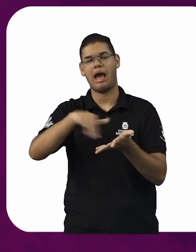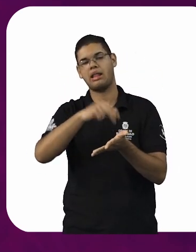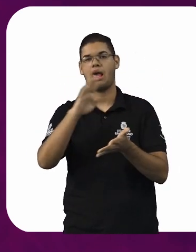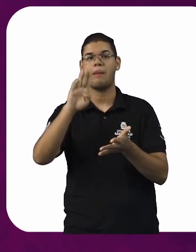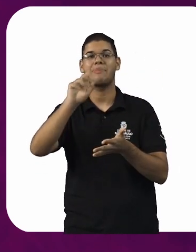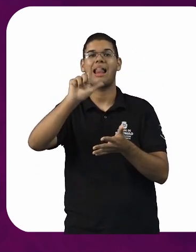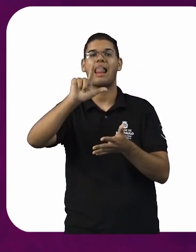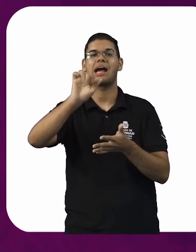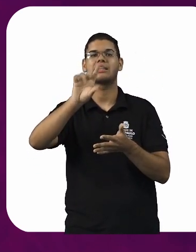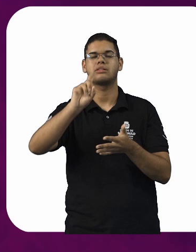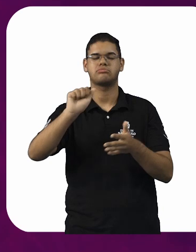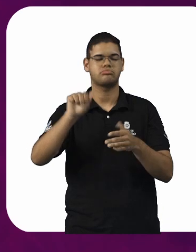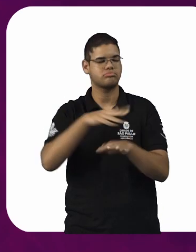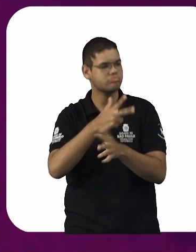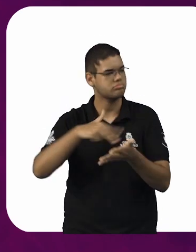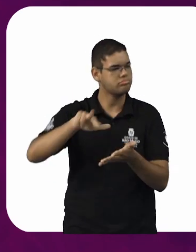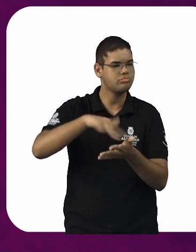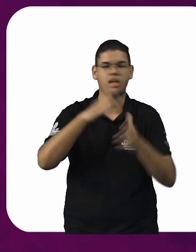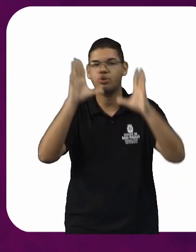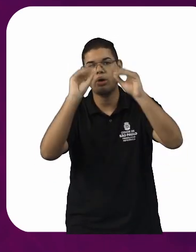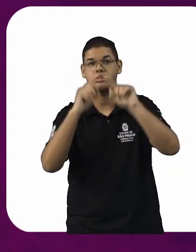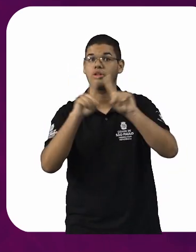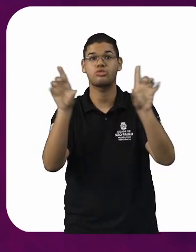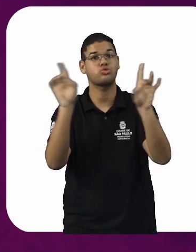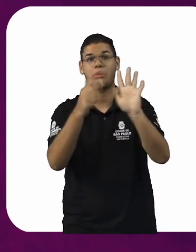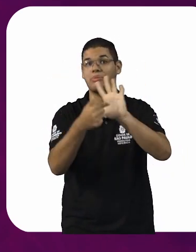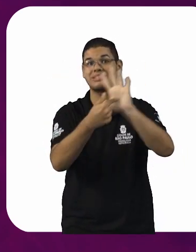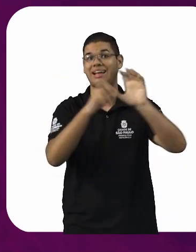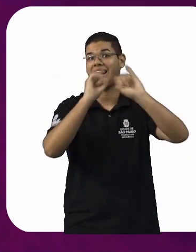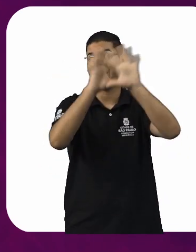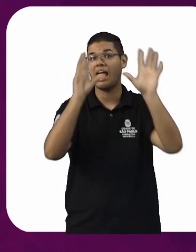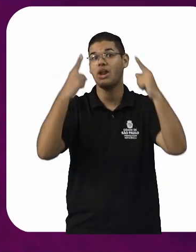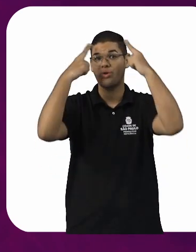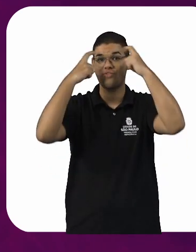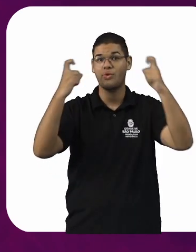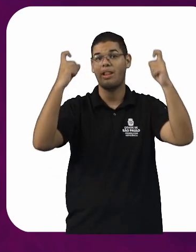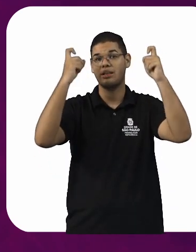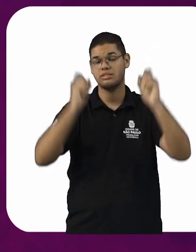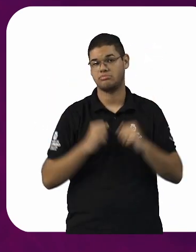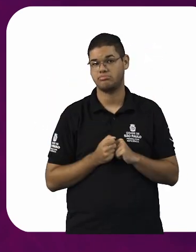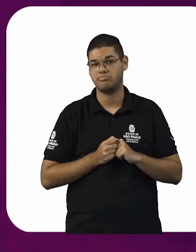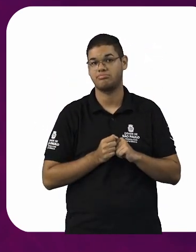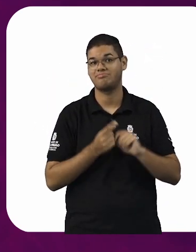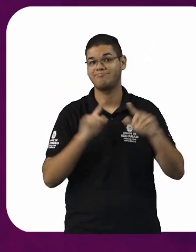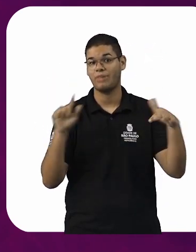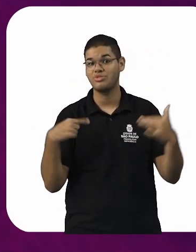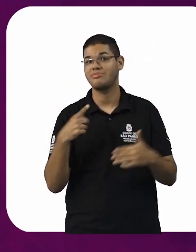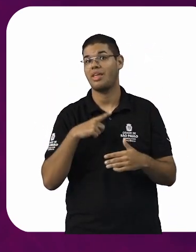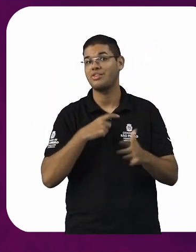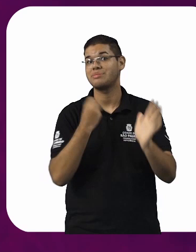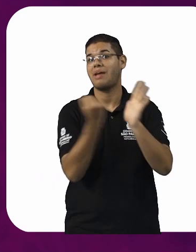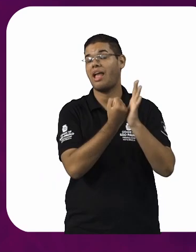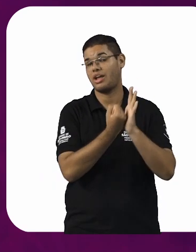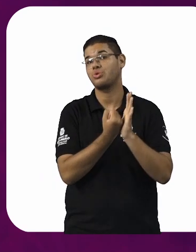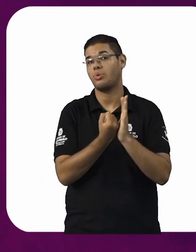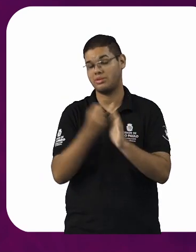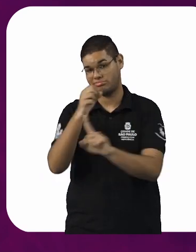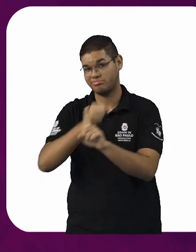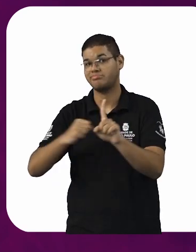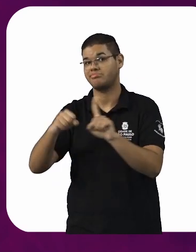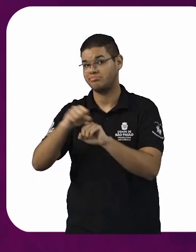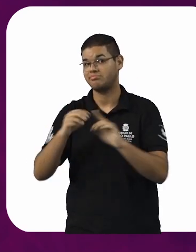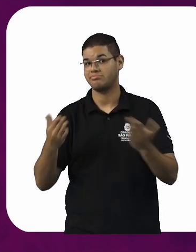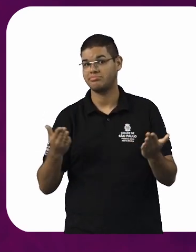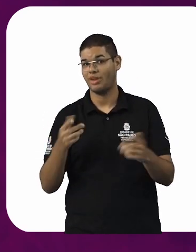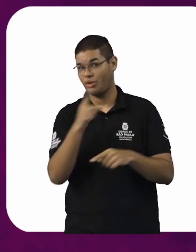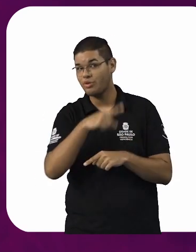só para deixar bem claro o nível da violência. Então, é importante a gente ter em conta também esses marcadores, né? Porque quando você intersecciona,